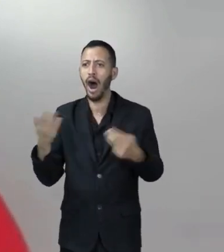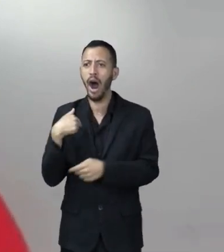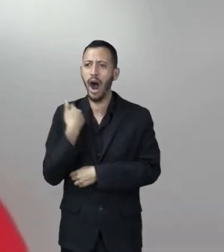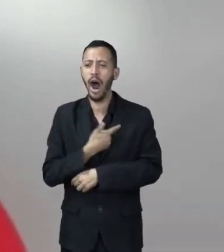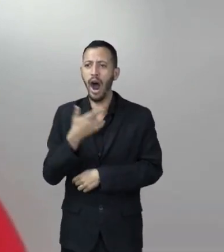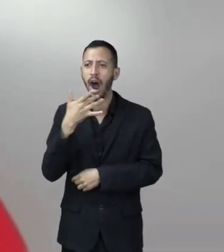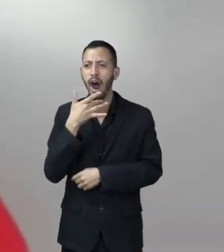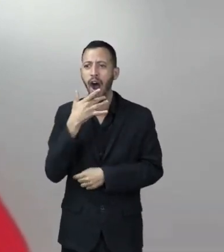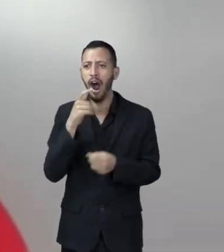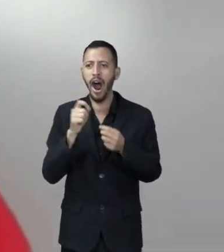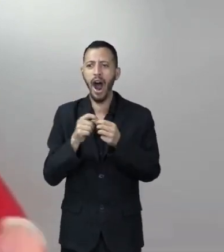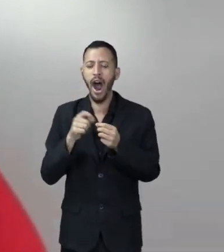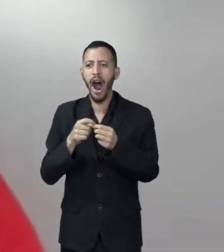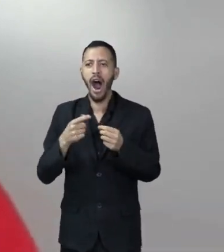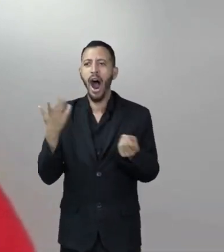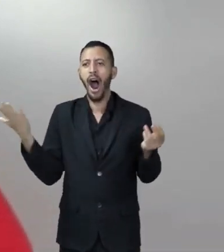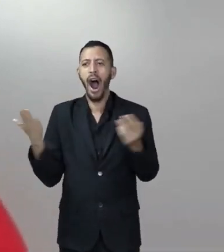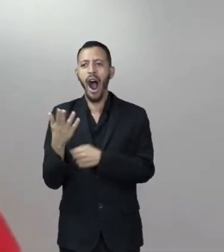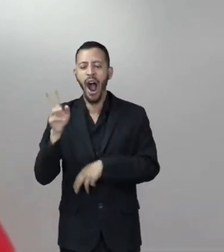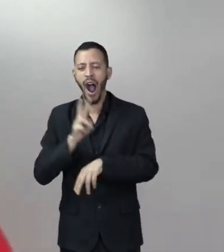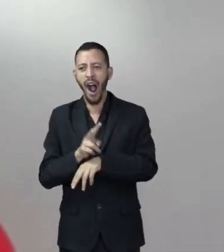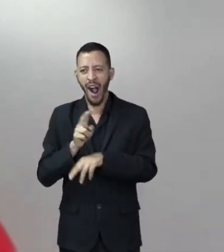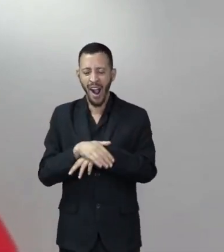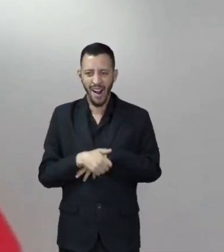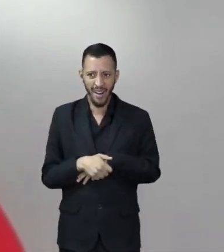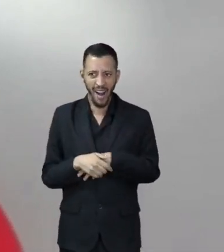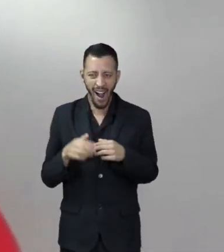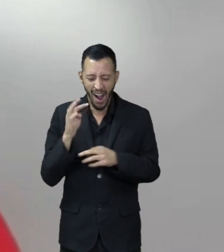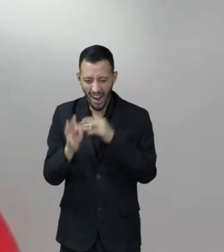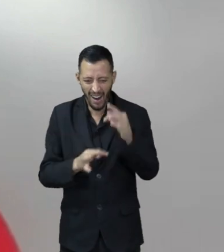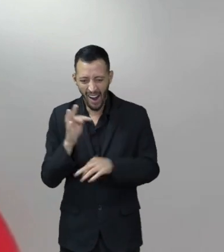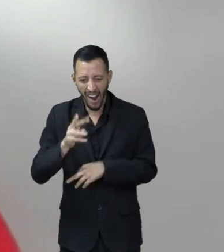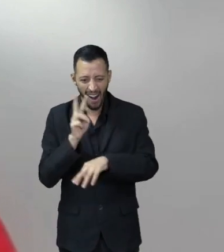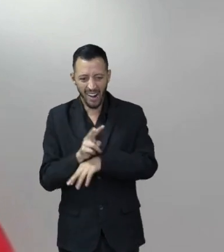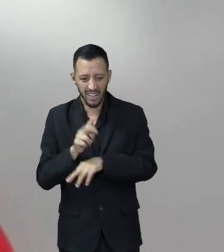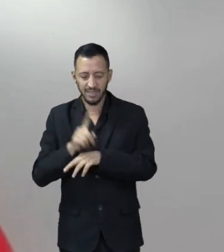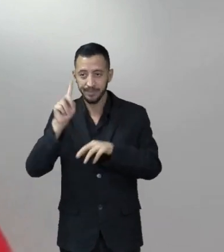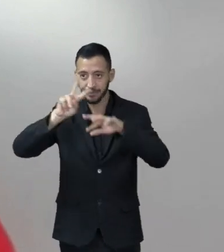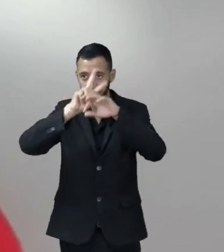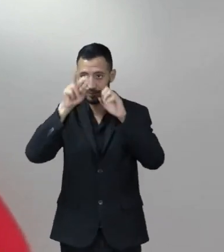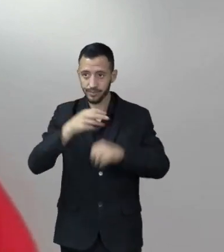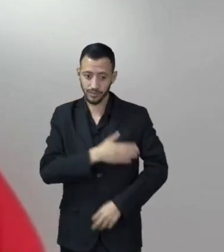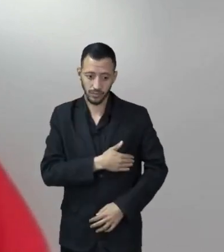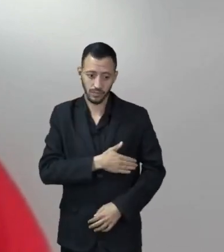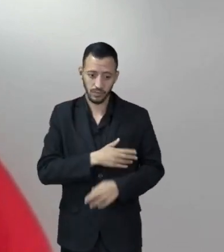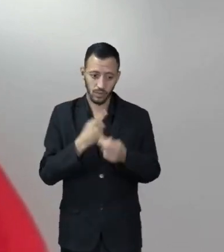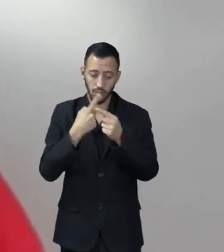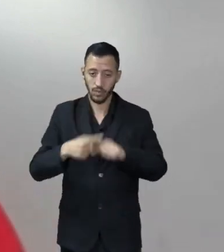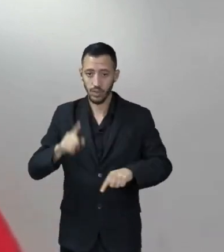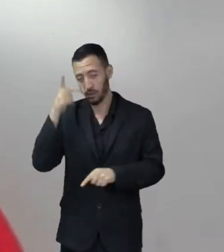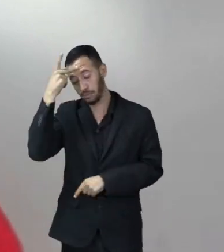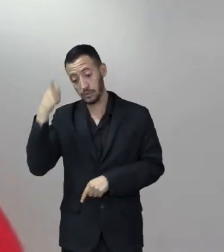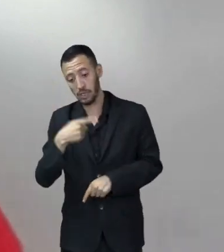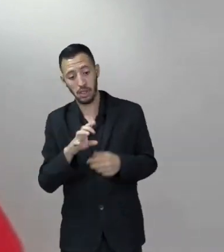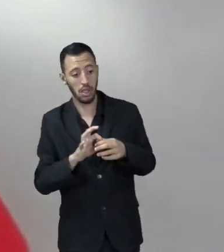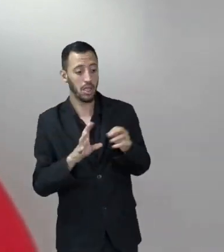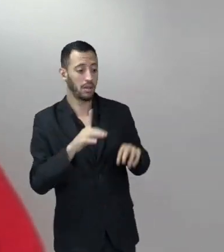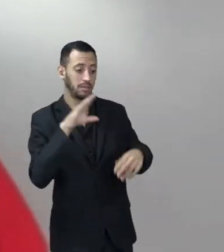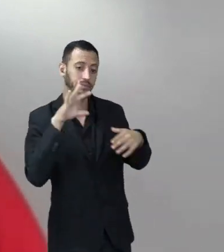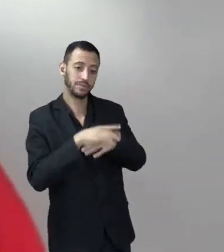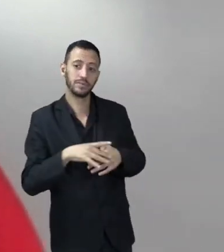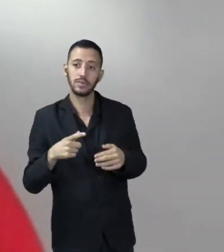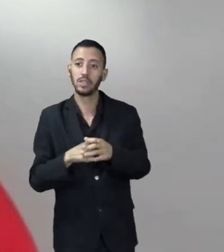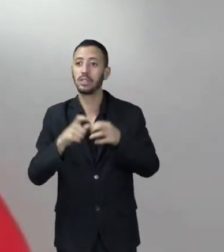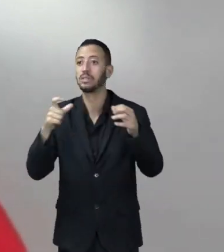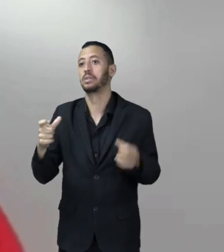que delícia o farmacêutico e a farmacêutica atuando na prevenção. O tratamento preventivo da tuberculose é justamente para não deixar a pessoa adoecer, para que a tuberculose se